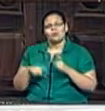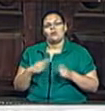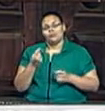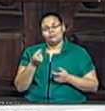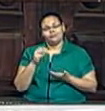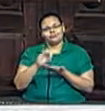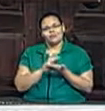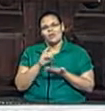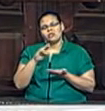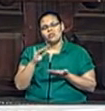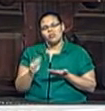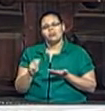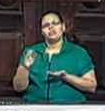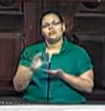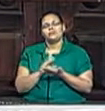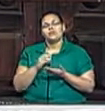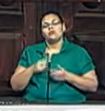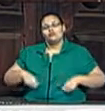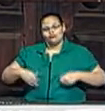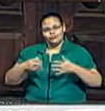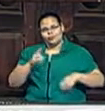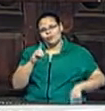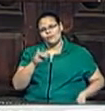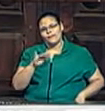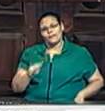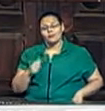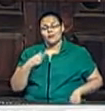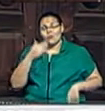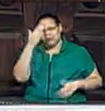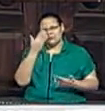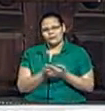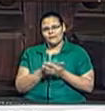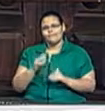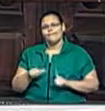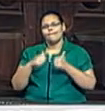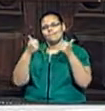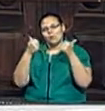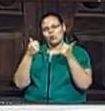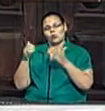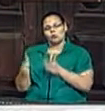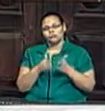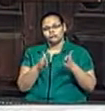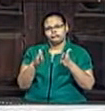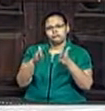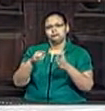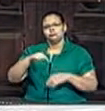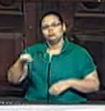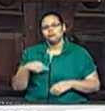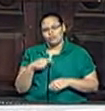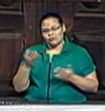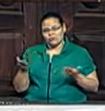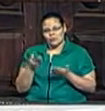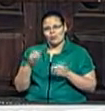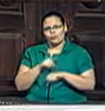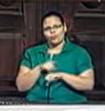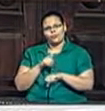despesa. Por isso, senhor presidente, acredito que o melhor caminho que nós temos a seguir nesse